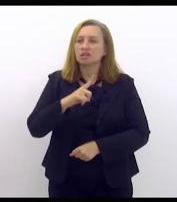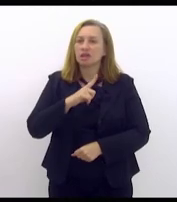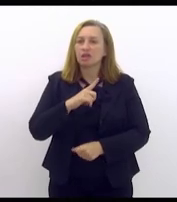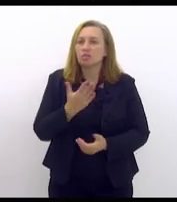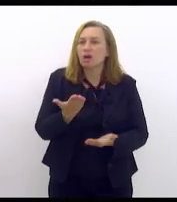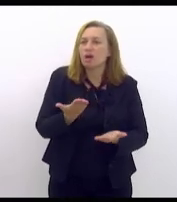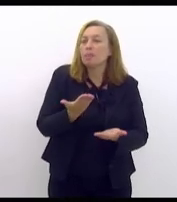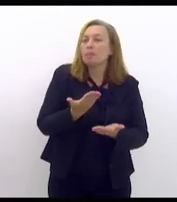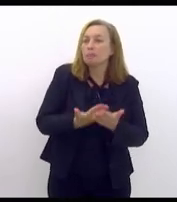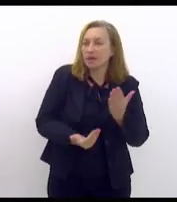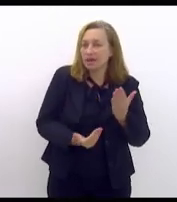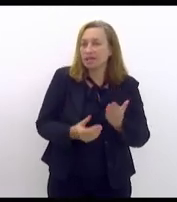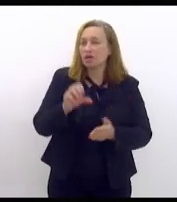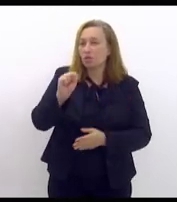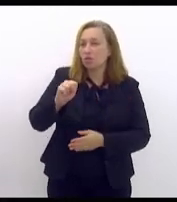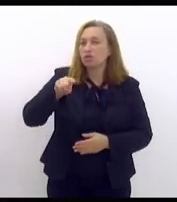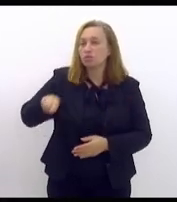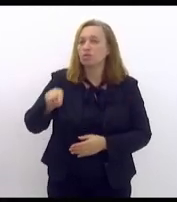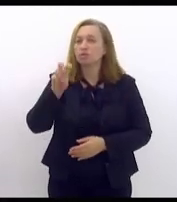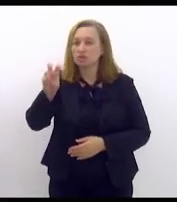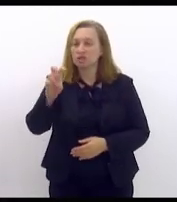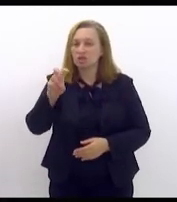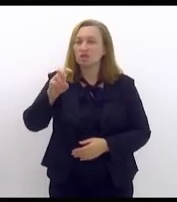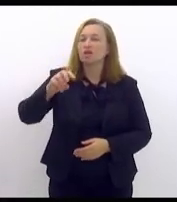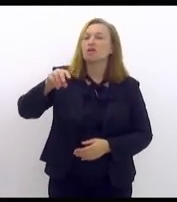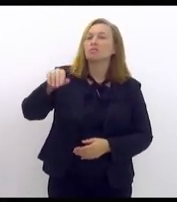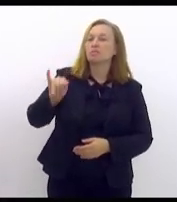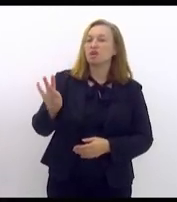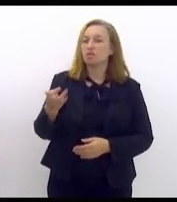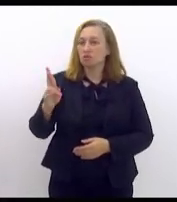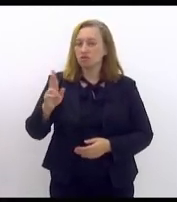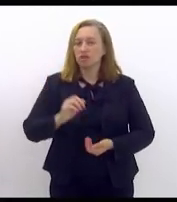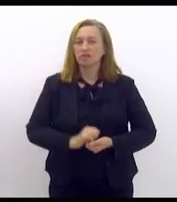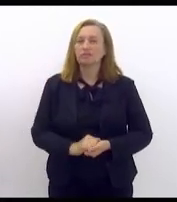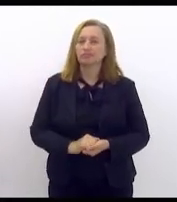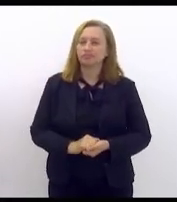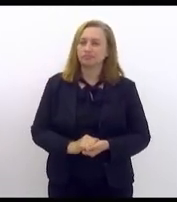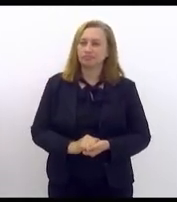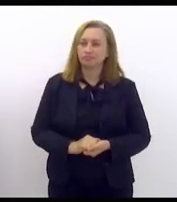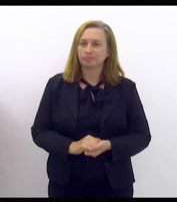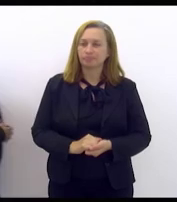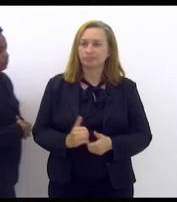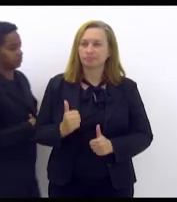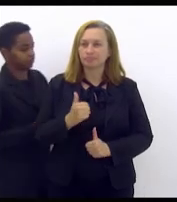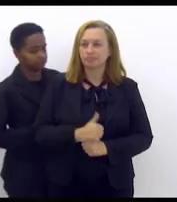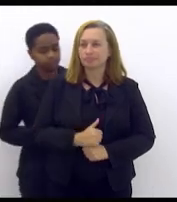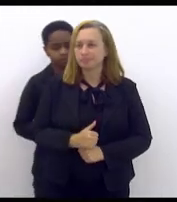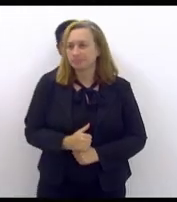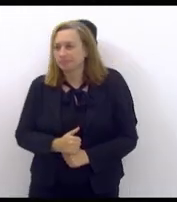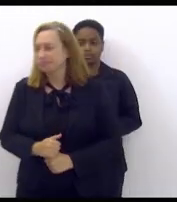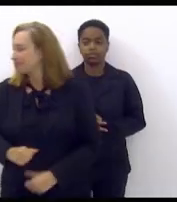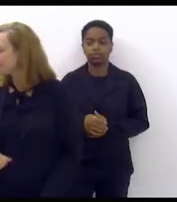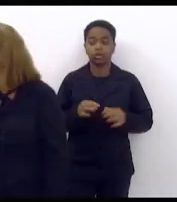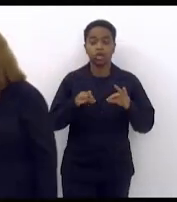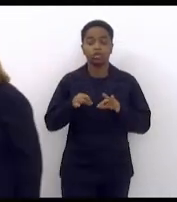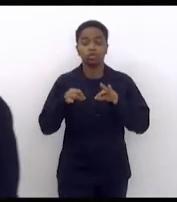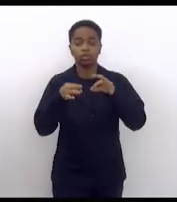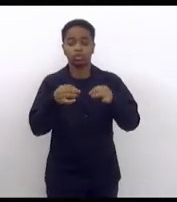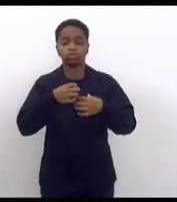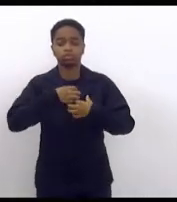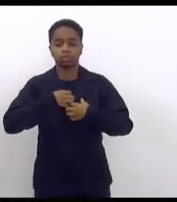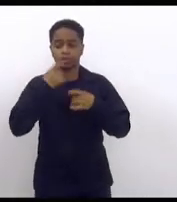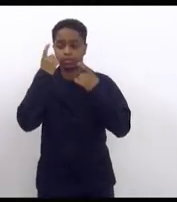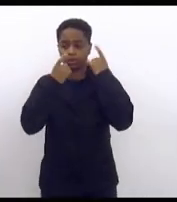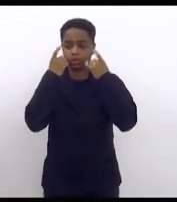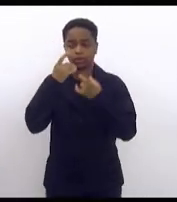déficit previsto de 8,5 bilhões de reais. E é uma preocupação de todos nós fazer